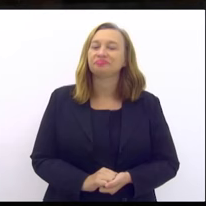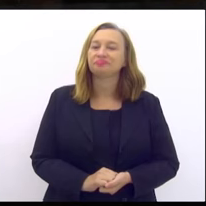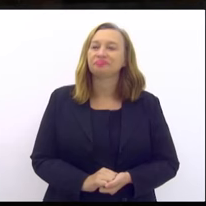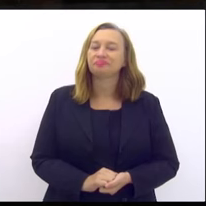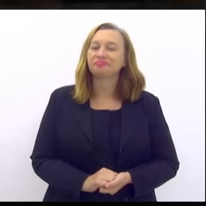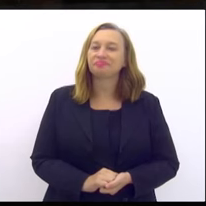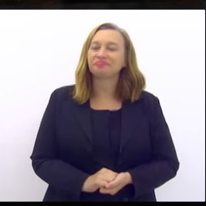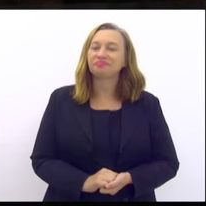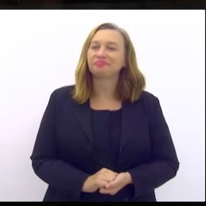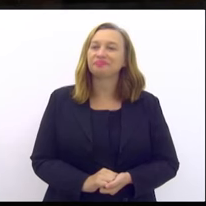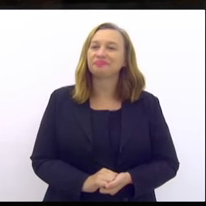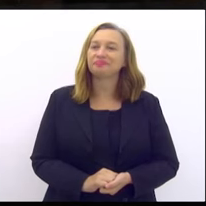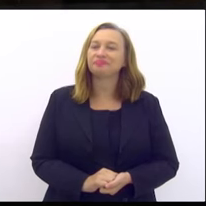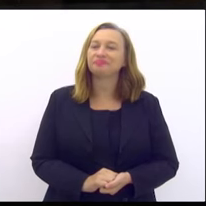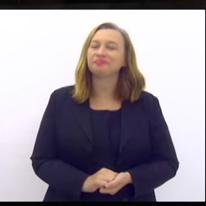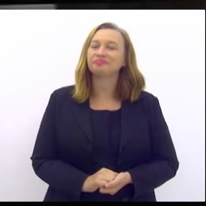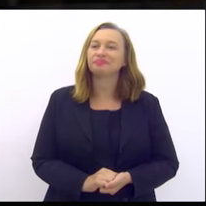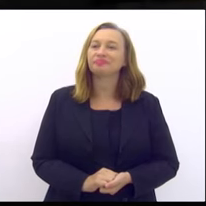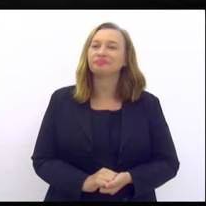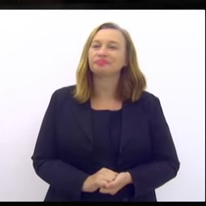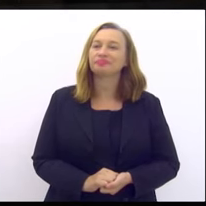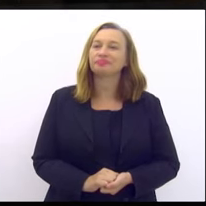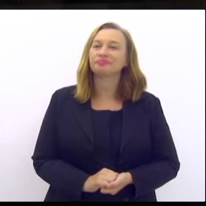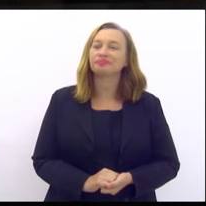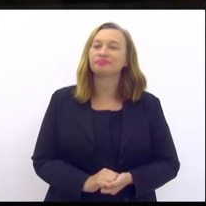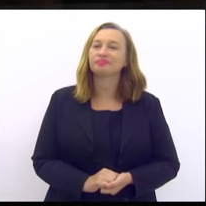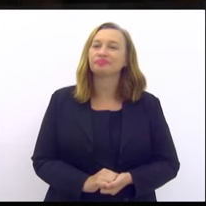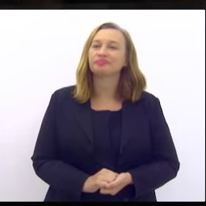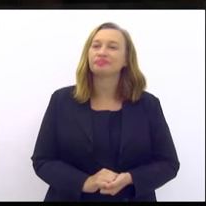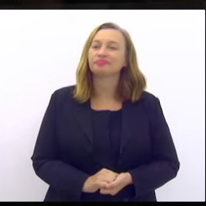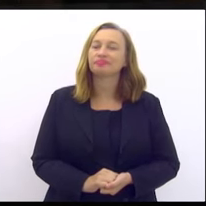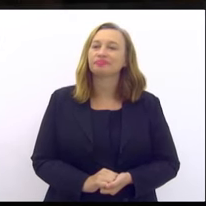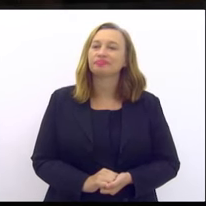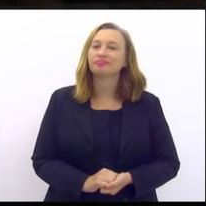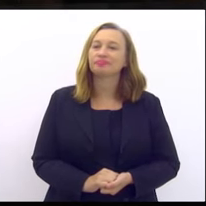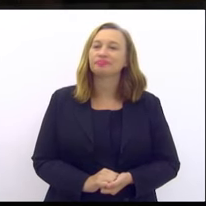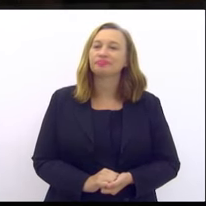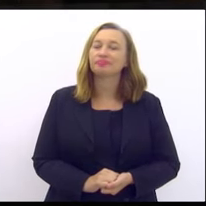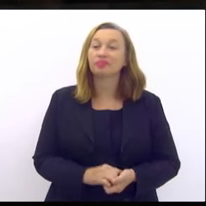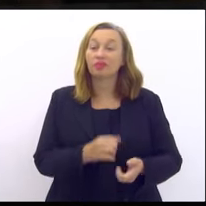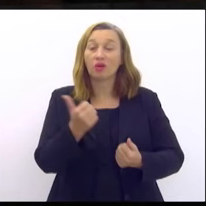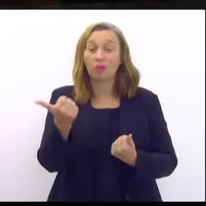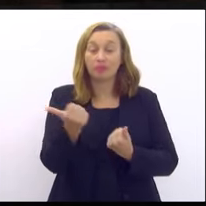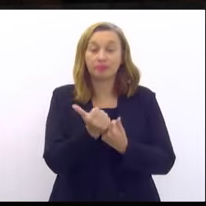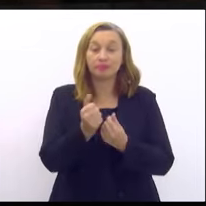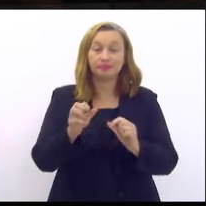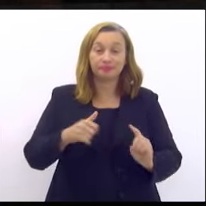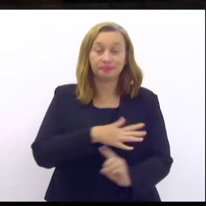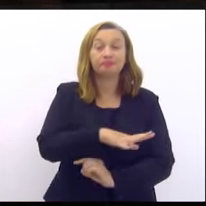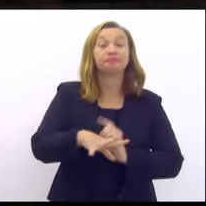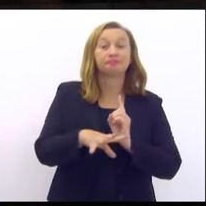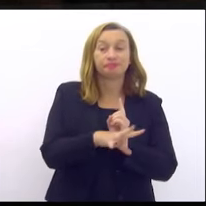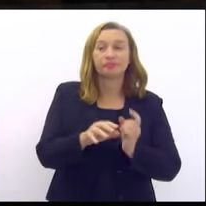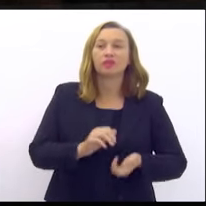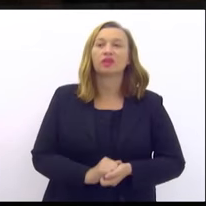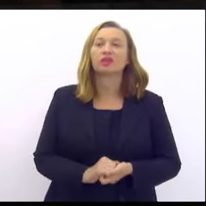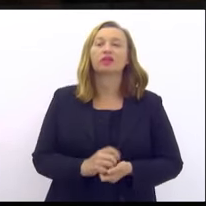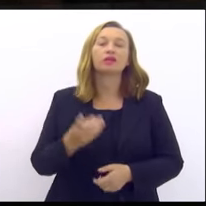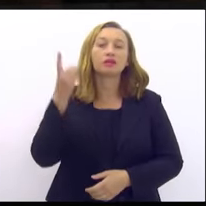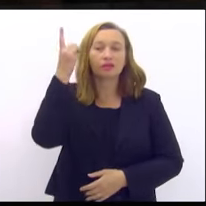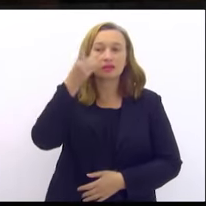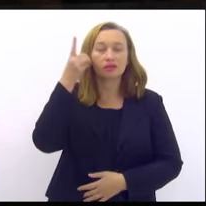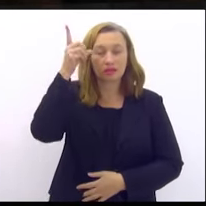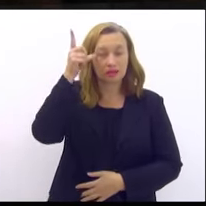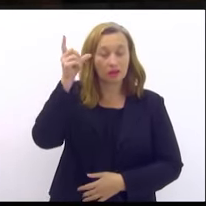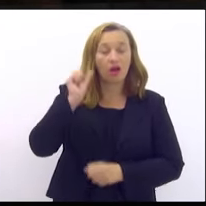é a publicidade e o apoio da sociedade deputada Lucinha